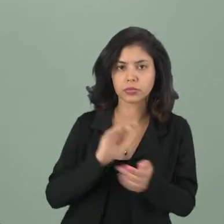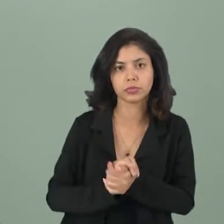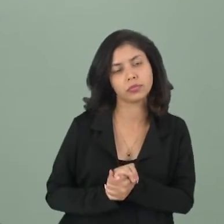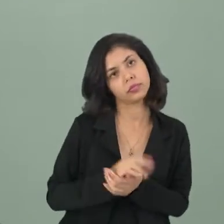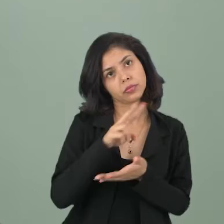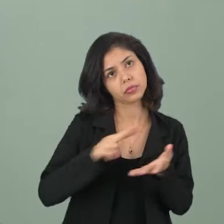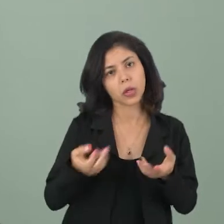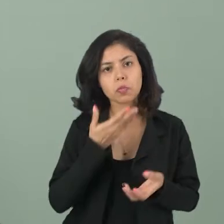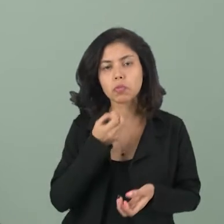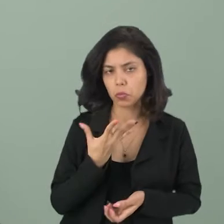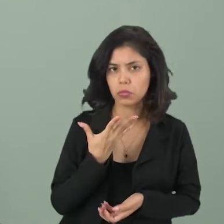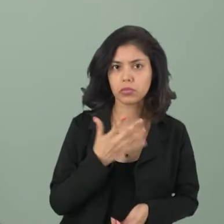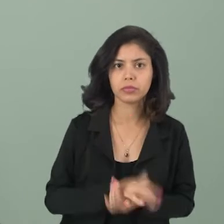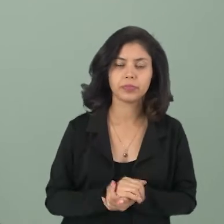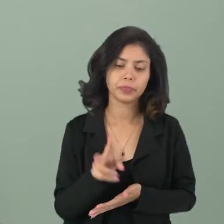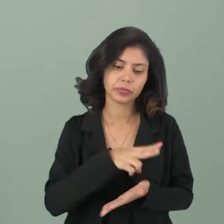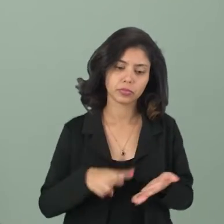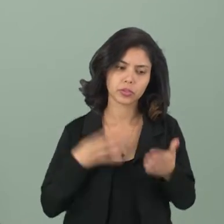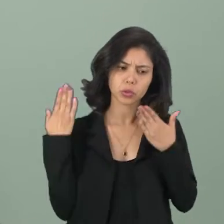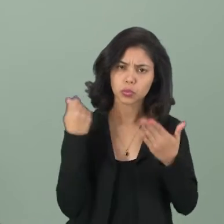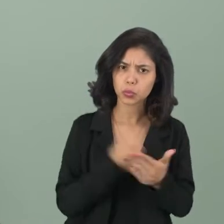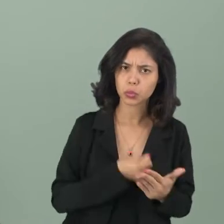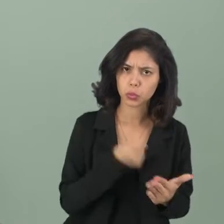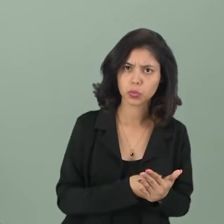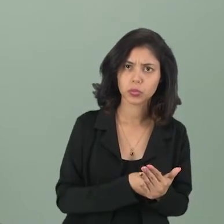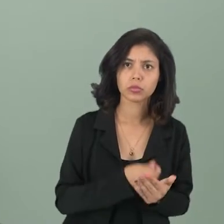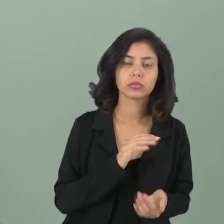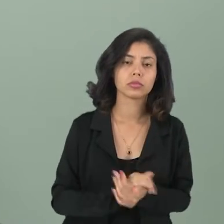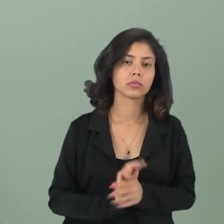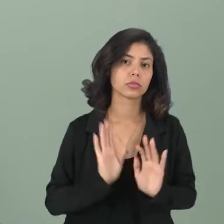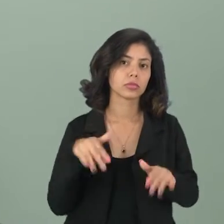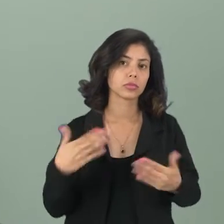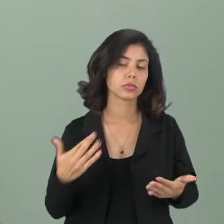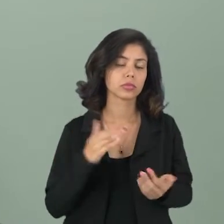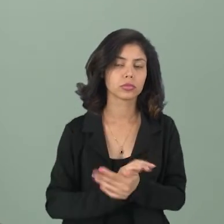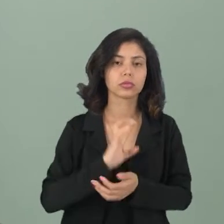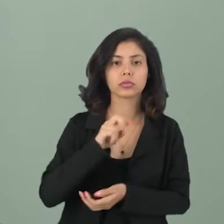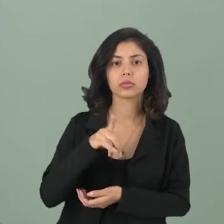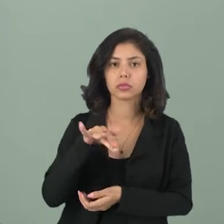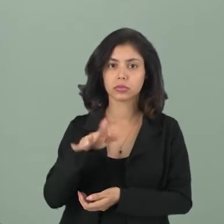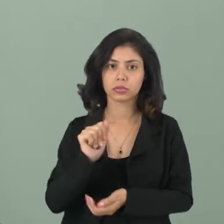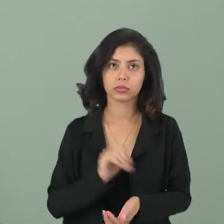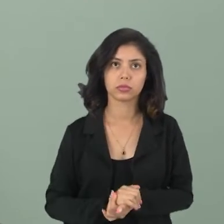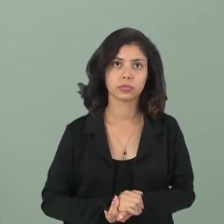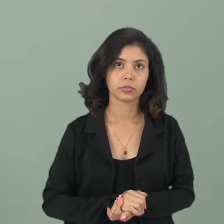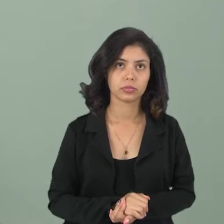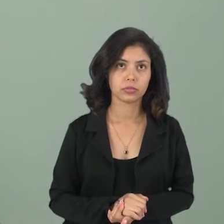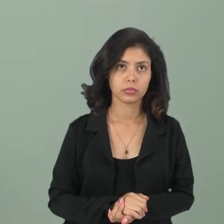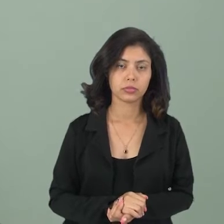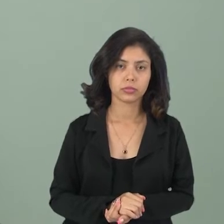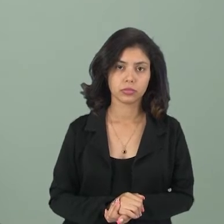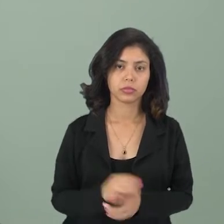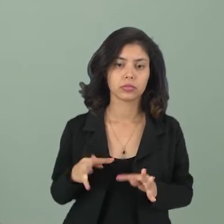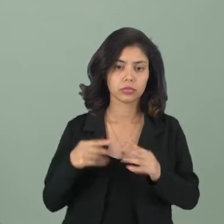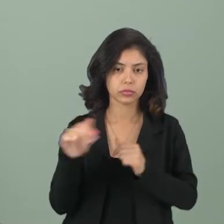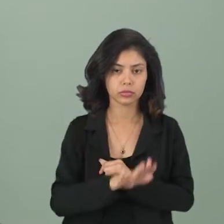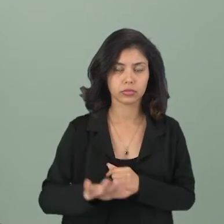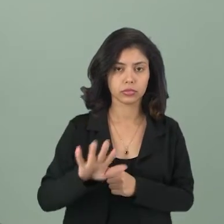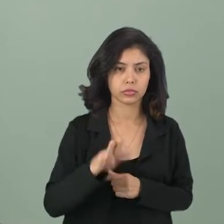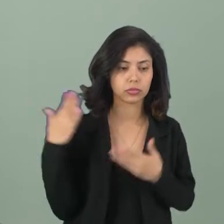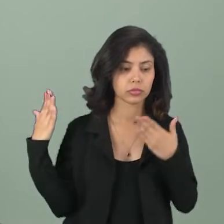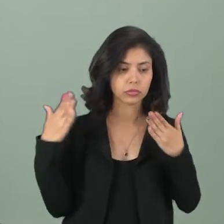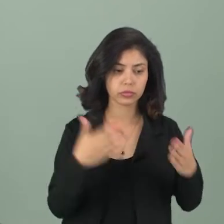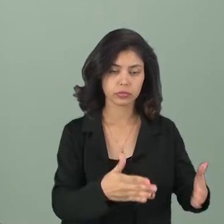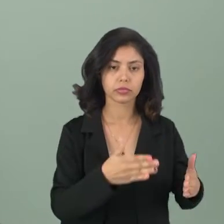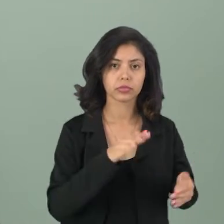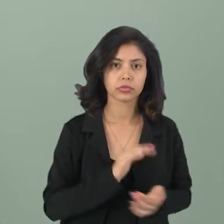é leitura prazerosa é uma leitura obrigatória né que tipo é leitura cadengo até encostar para o curso né todo vai de